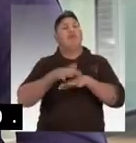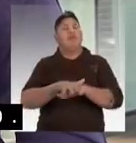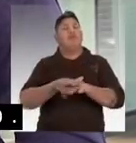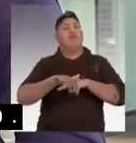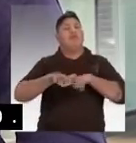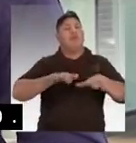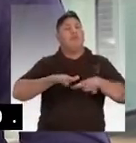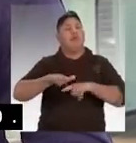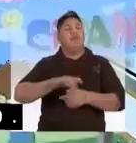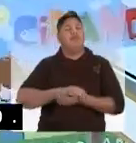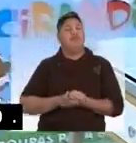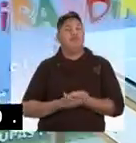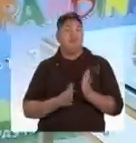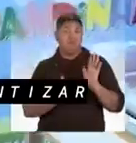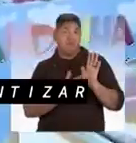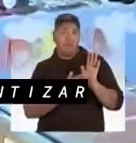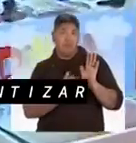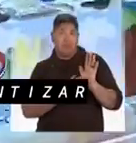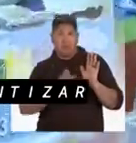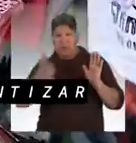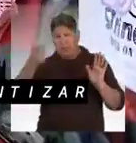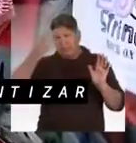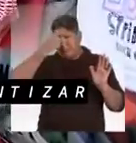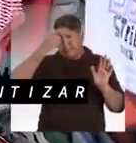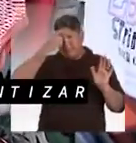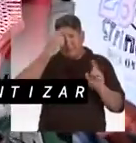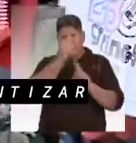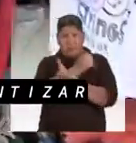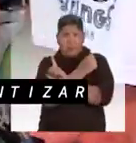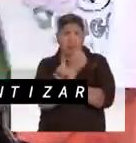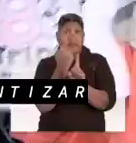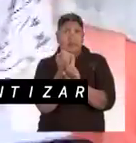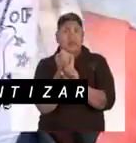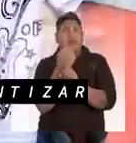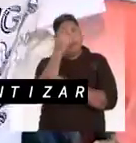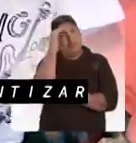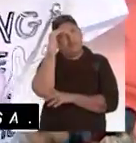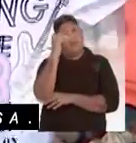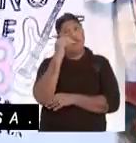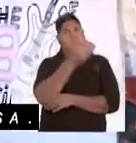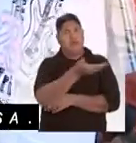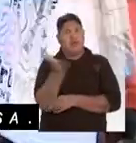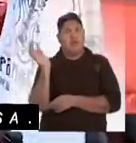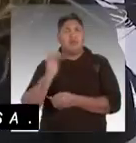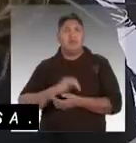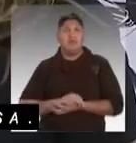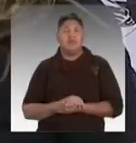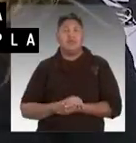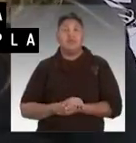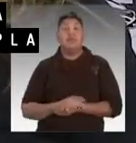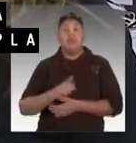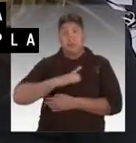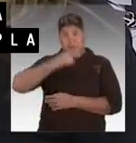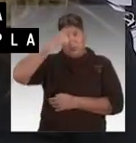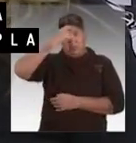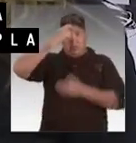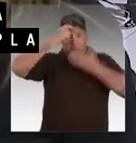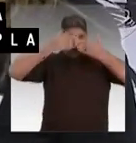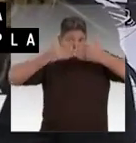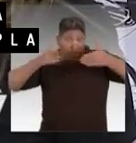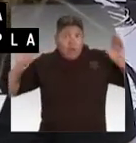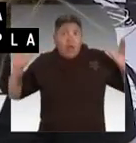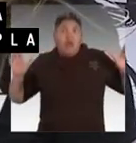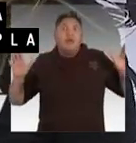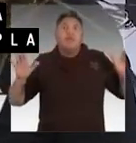no mercado de trabalho. A proposta é conscientizar a sociedade a respeito da causa. Além de fazer uma conscientização